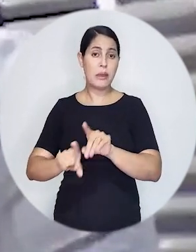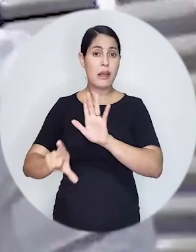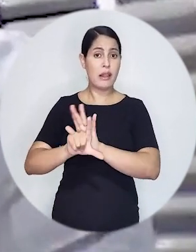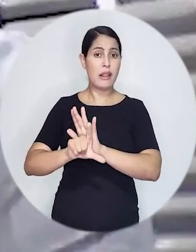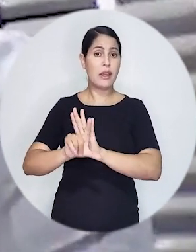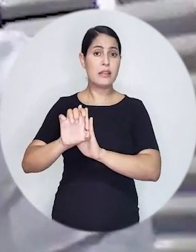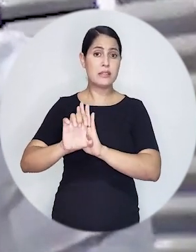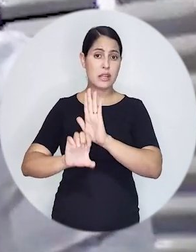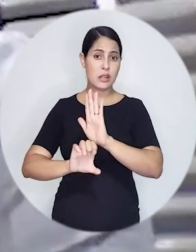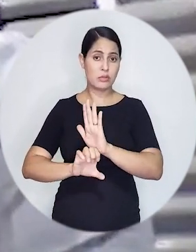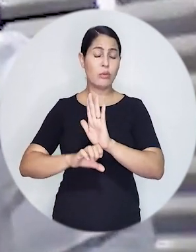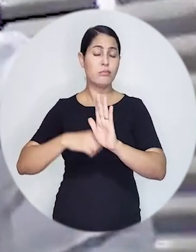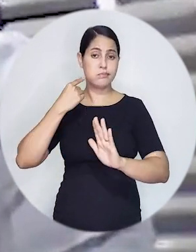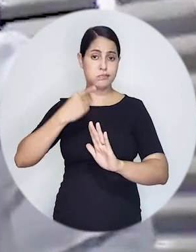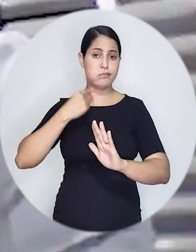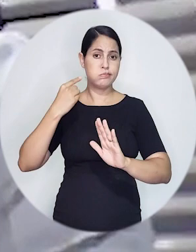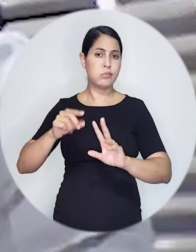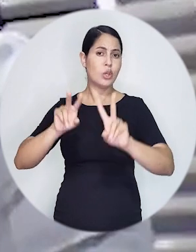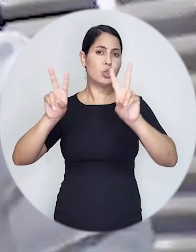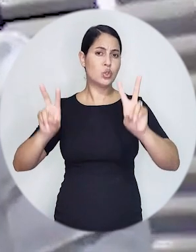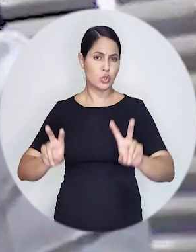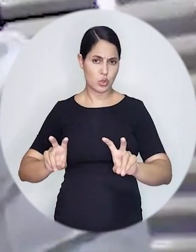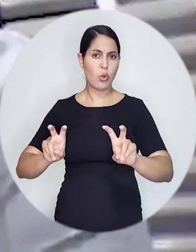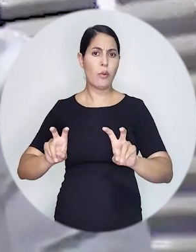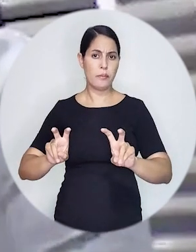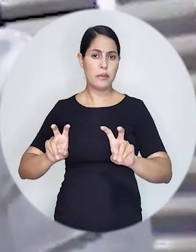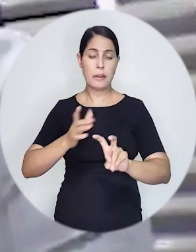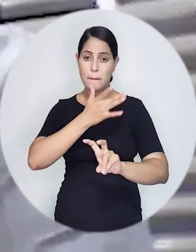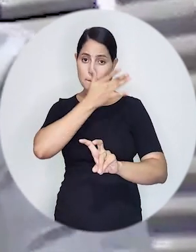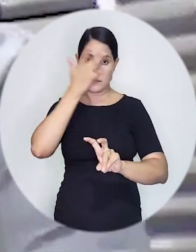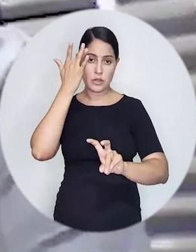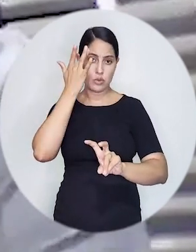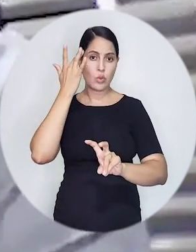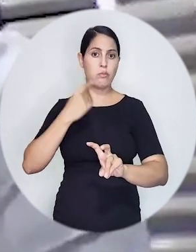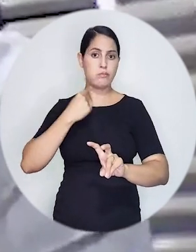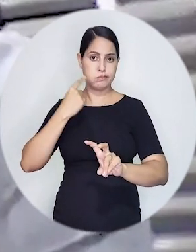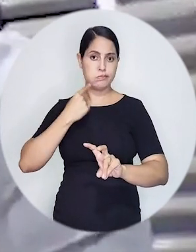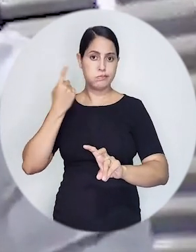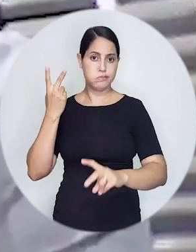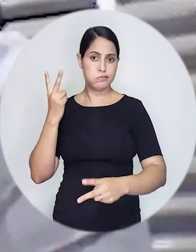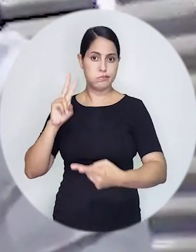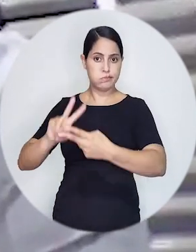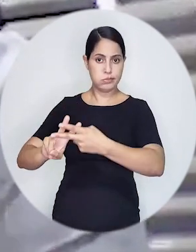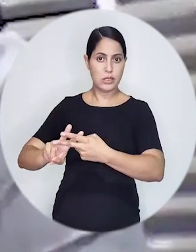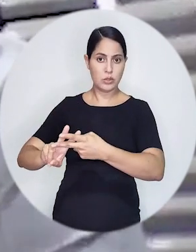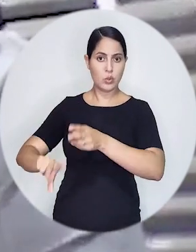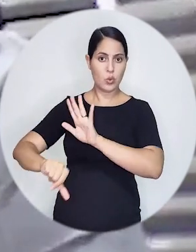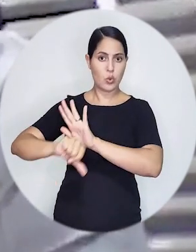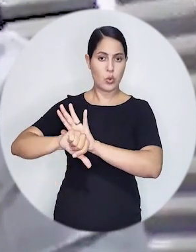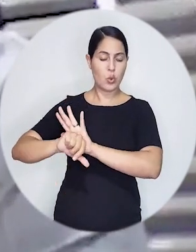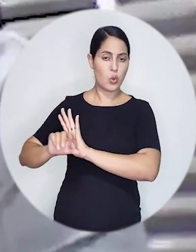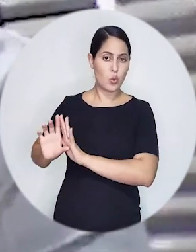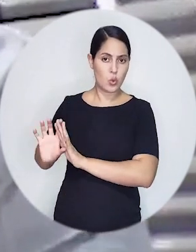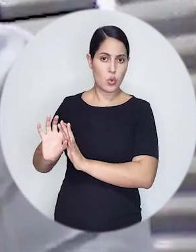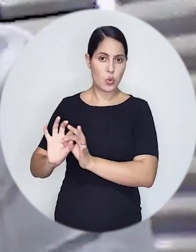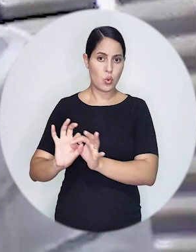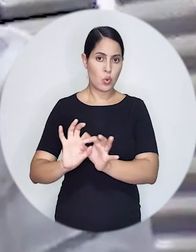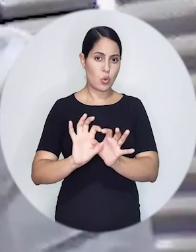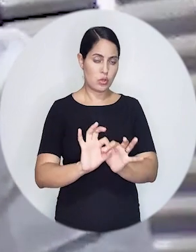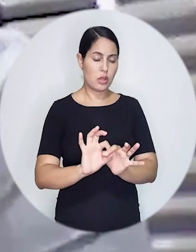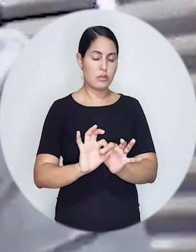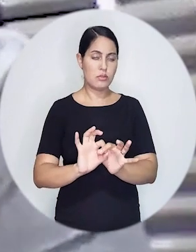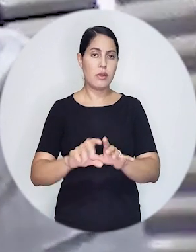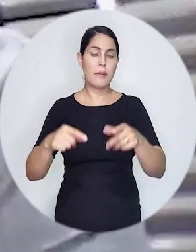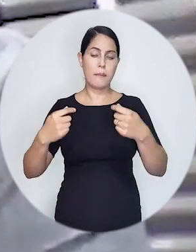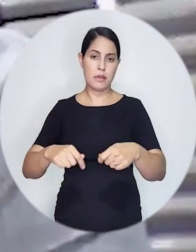a Lei 8.906 de 94, que trata claramente dizendo de que quando um advogado responder a um processo criminal